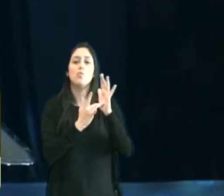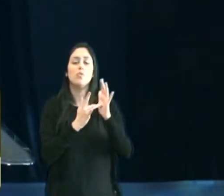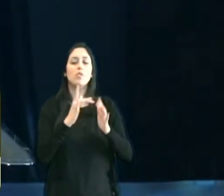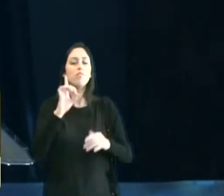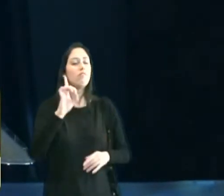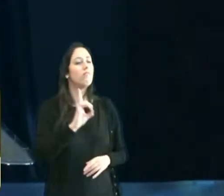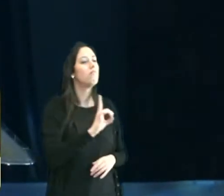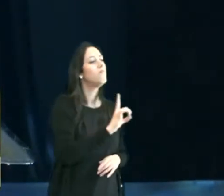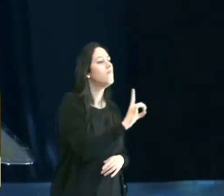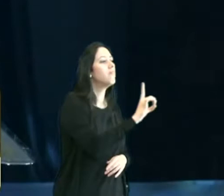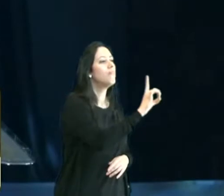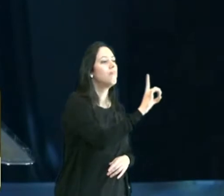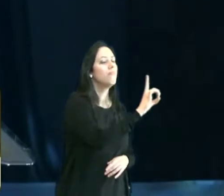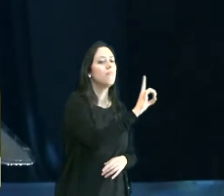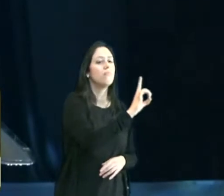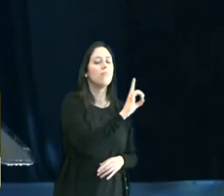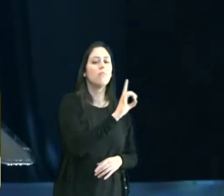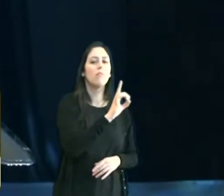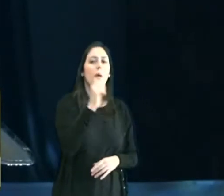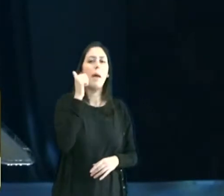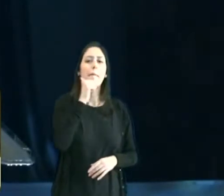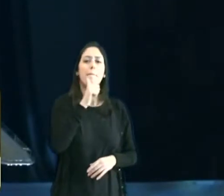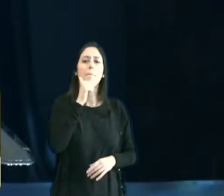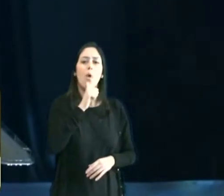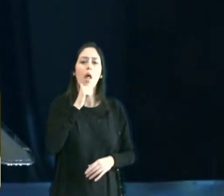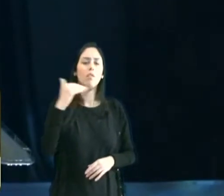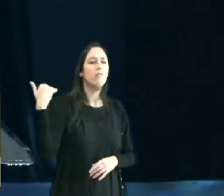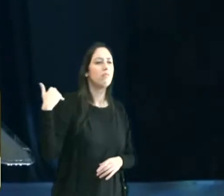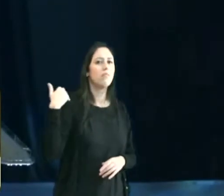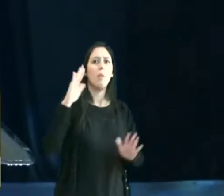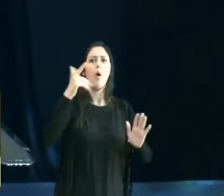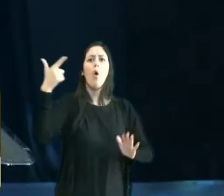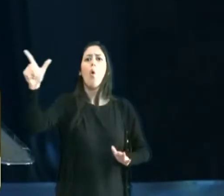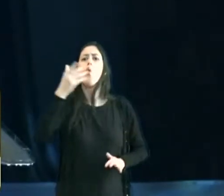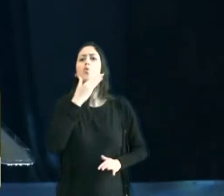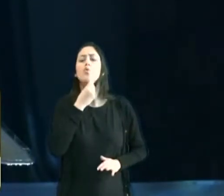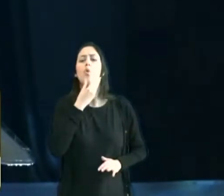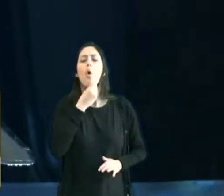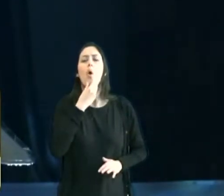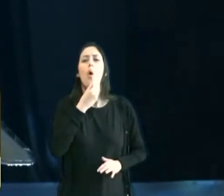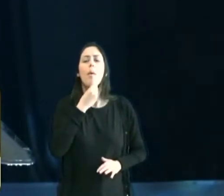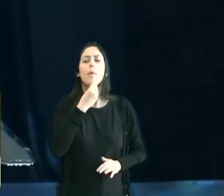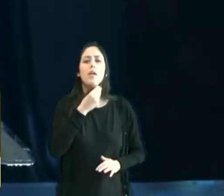mestre? A sua filha já morreu.